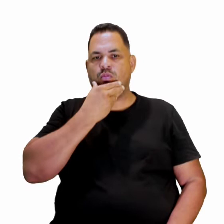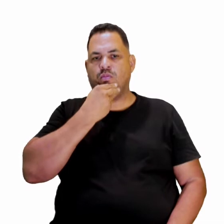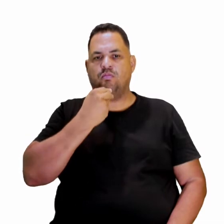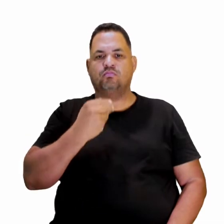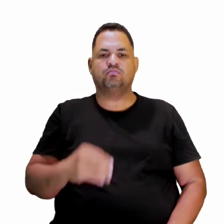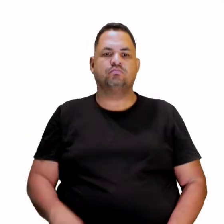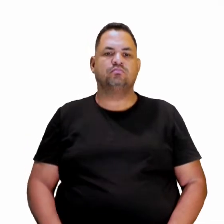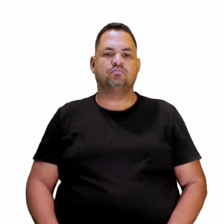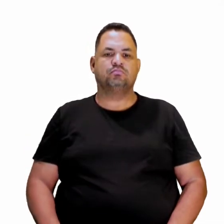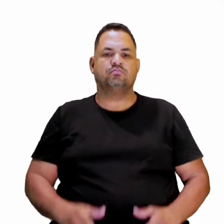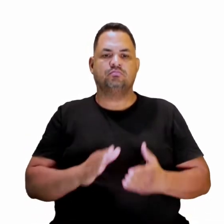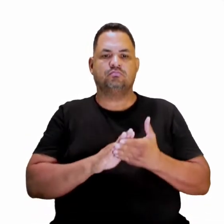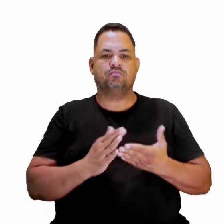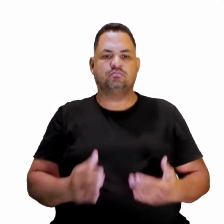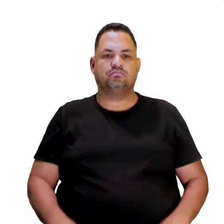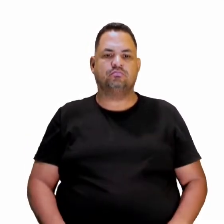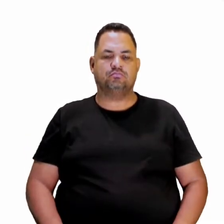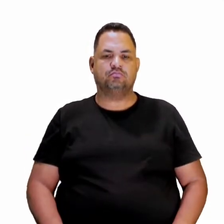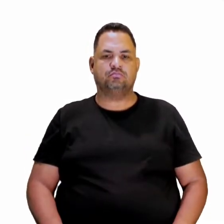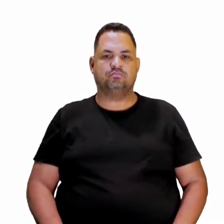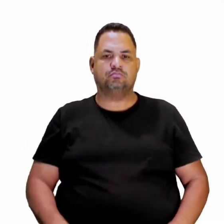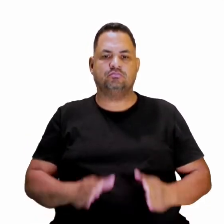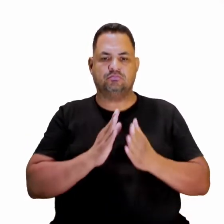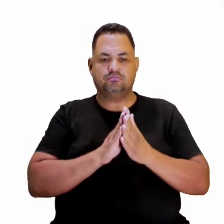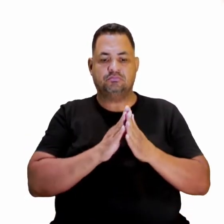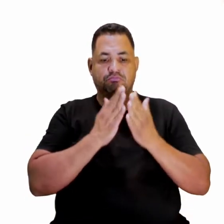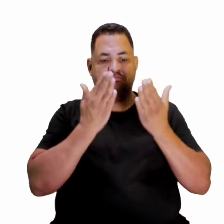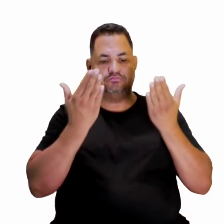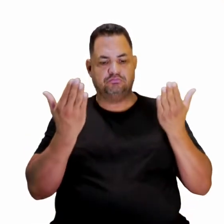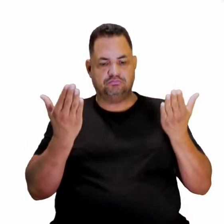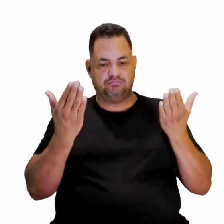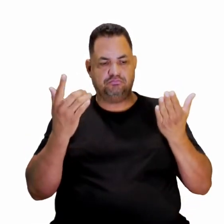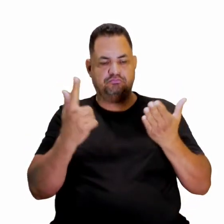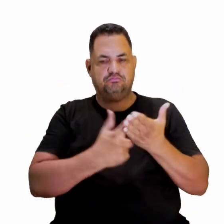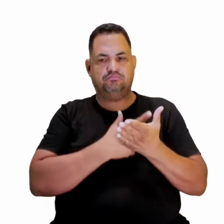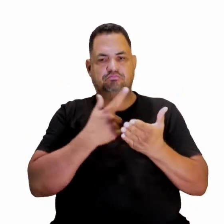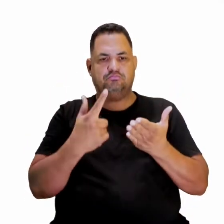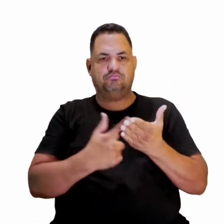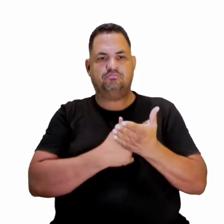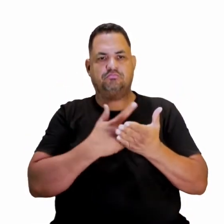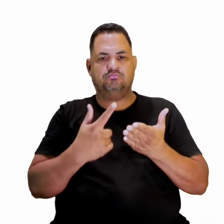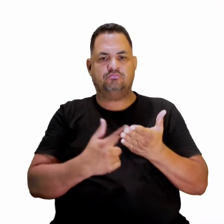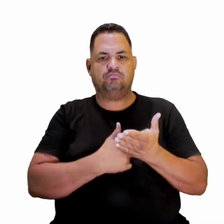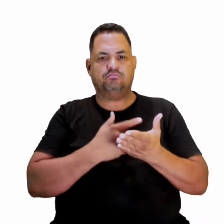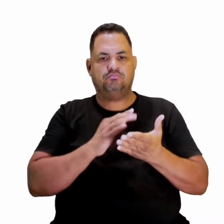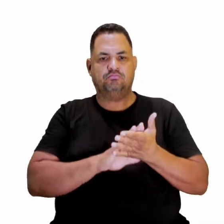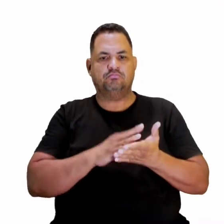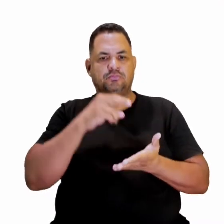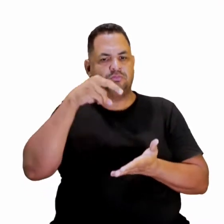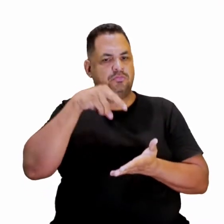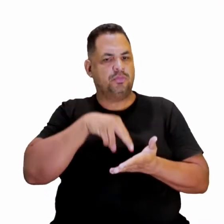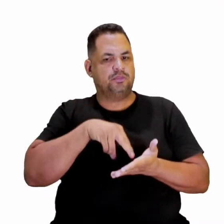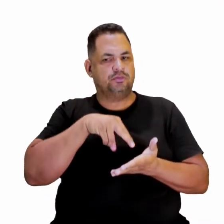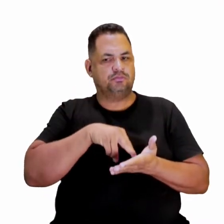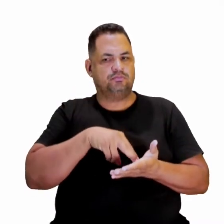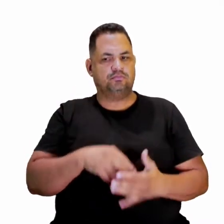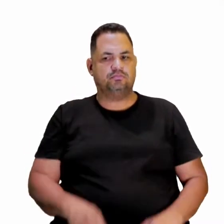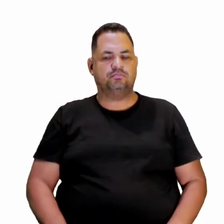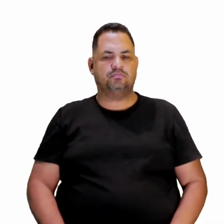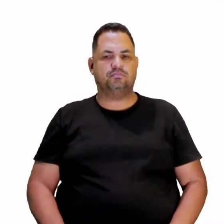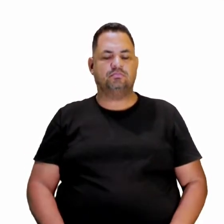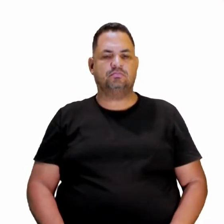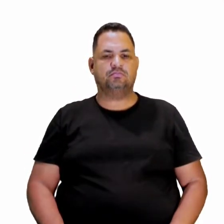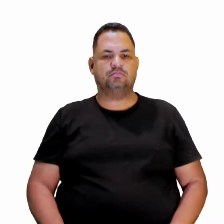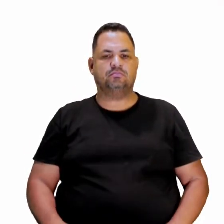opened, abriu, the book, o livro, early, mais cedo, certo?